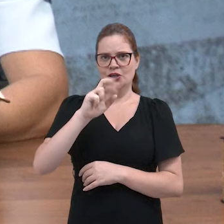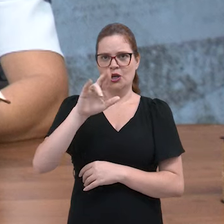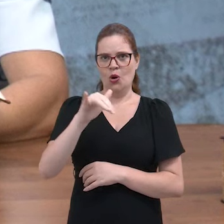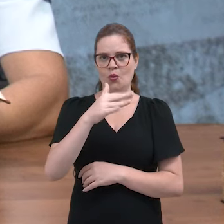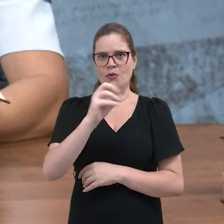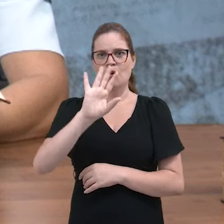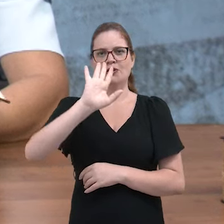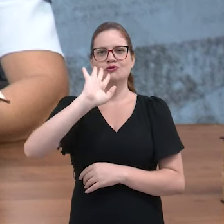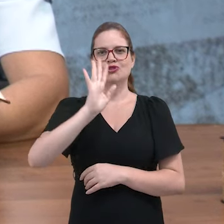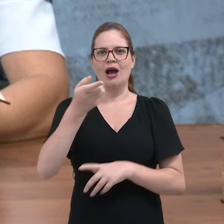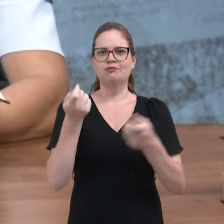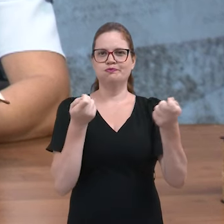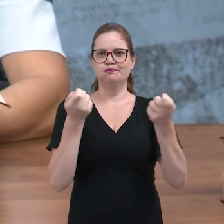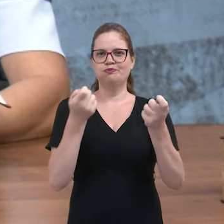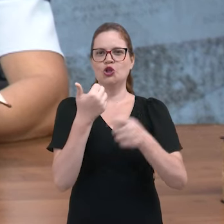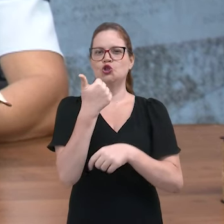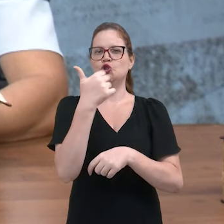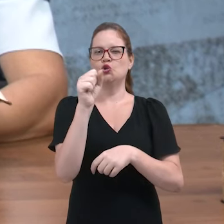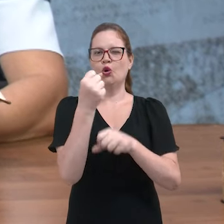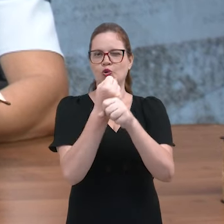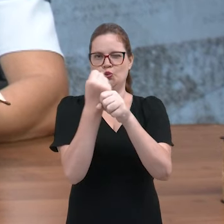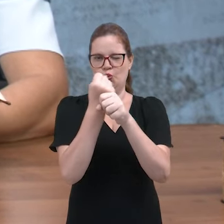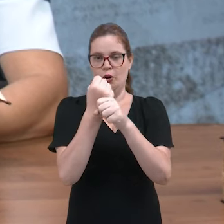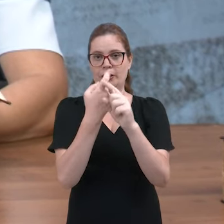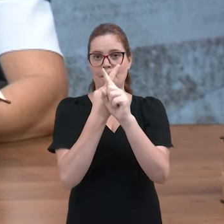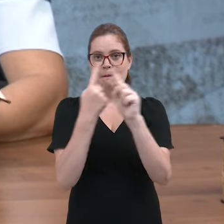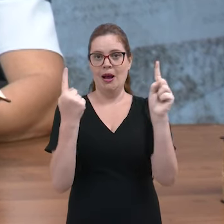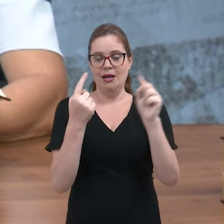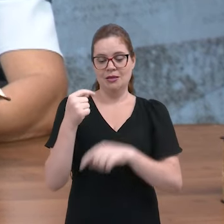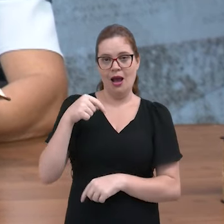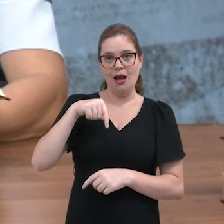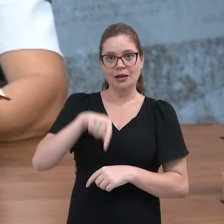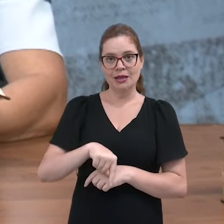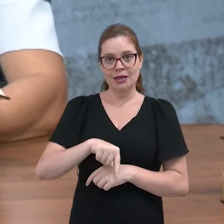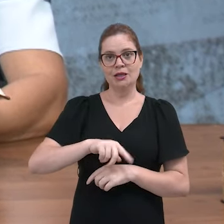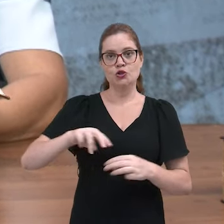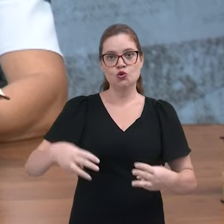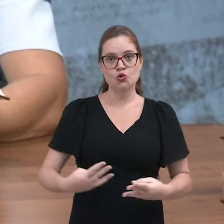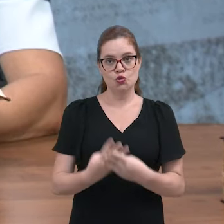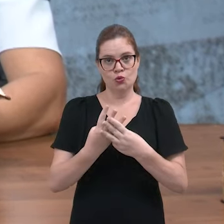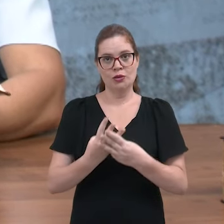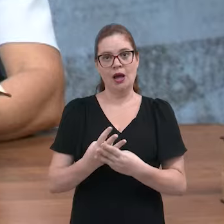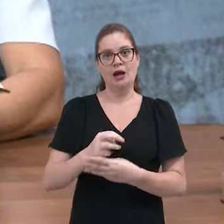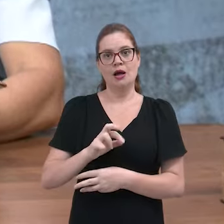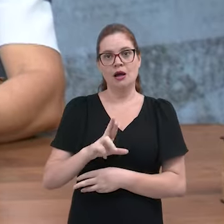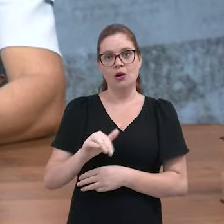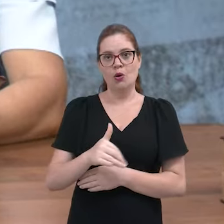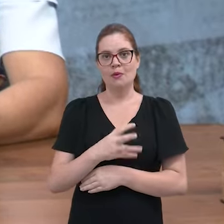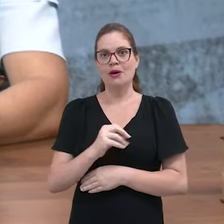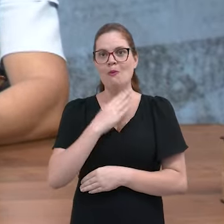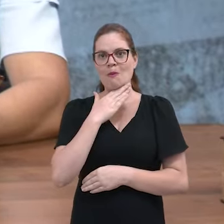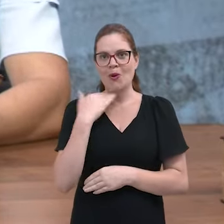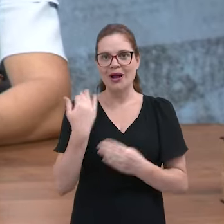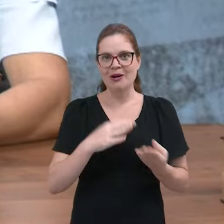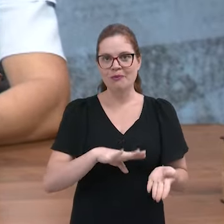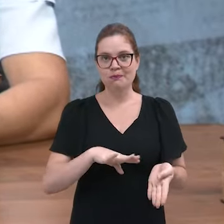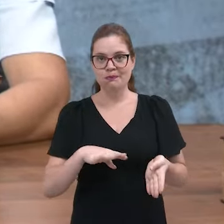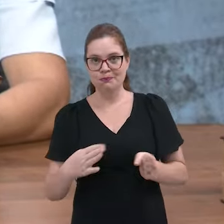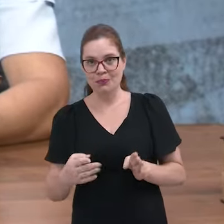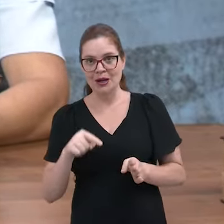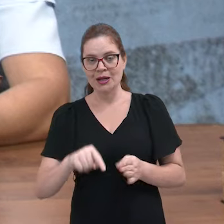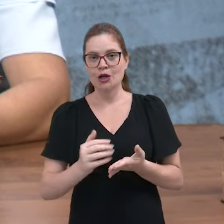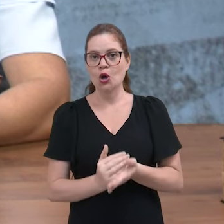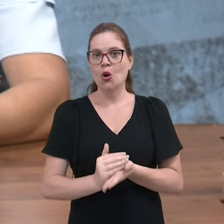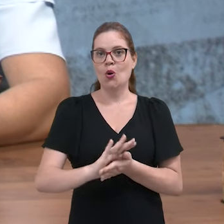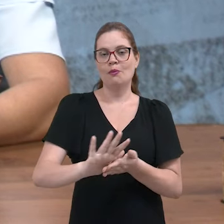de Nebate, Abião começou a reinar sobre Judá. E 3